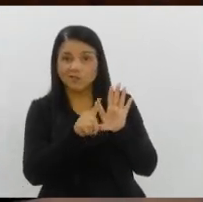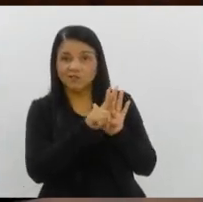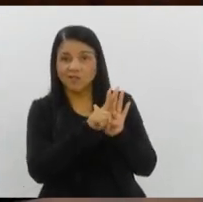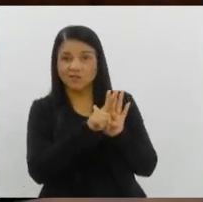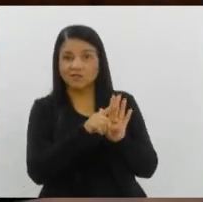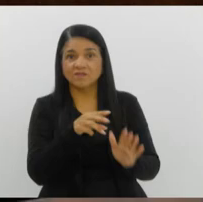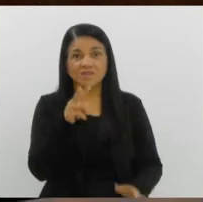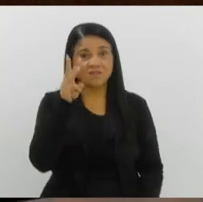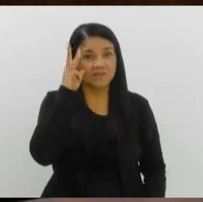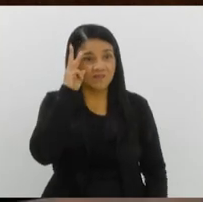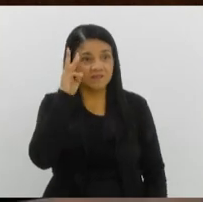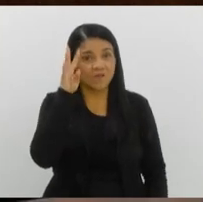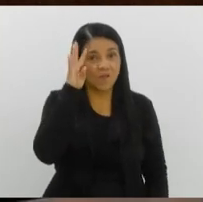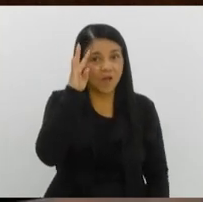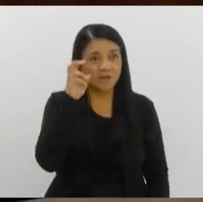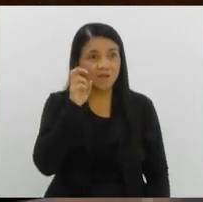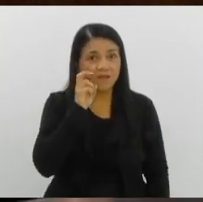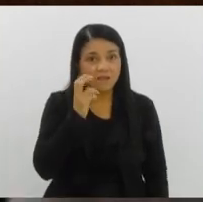quinta.